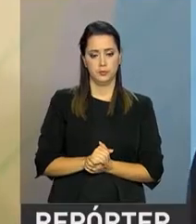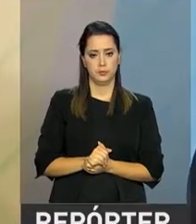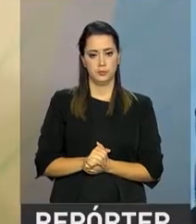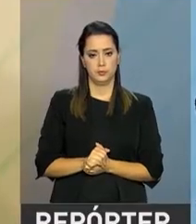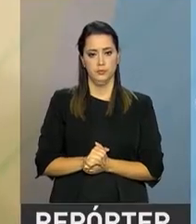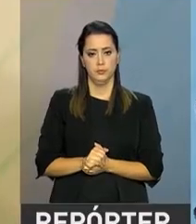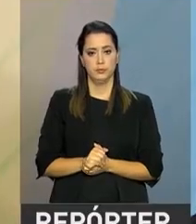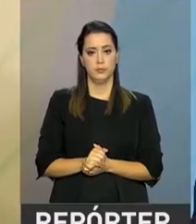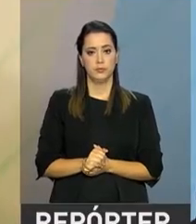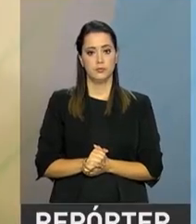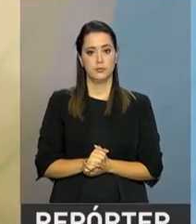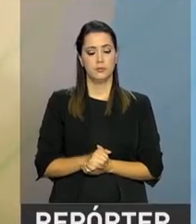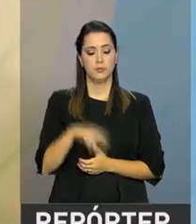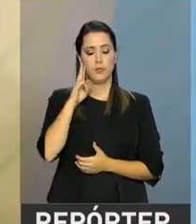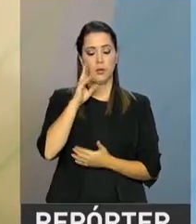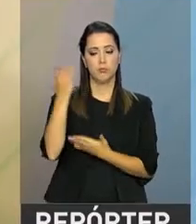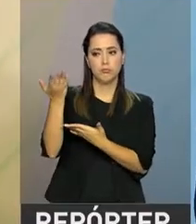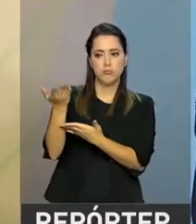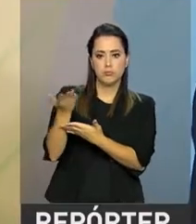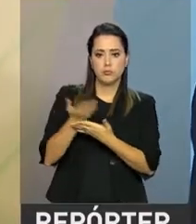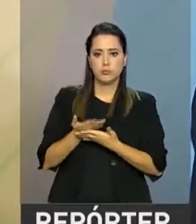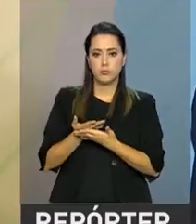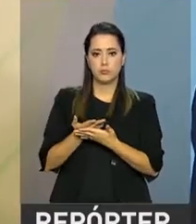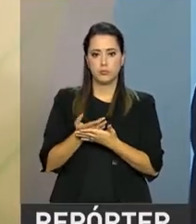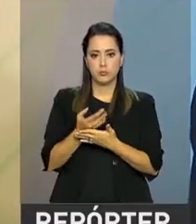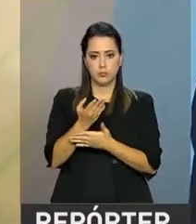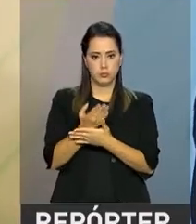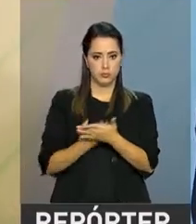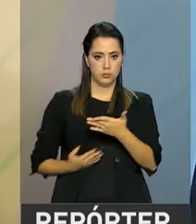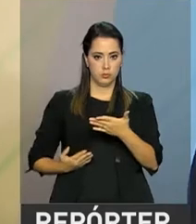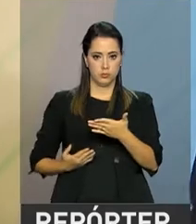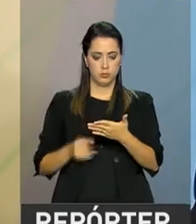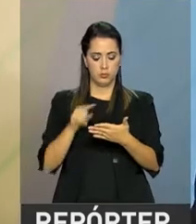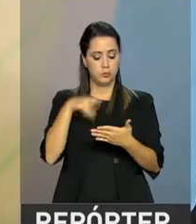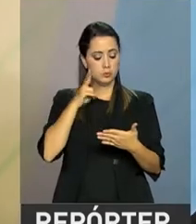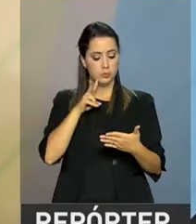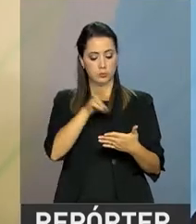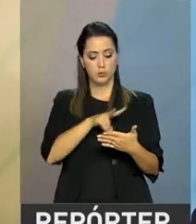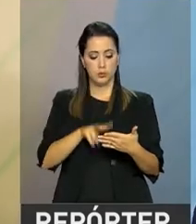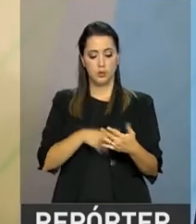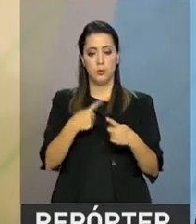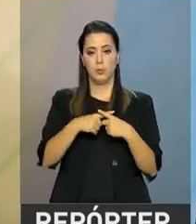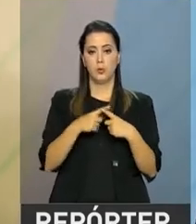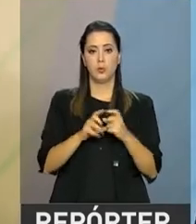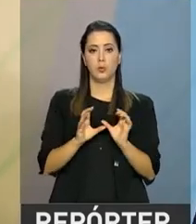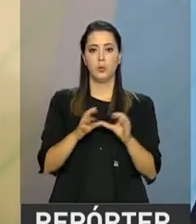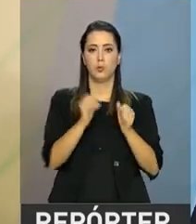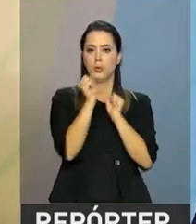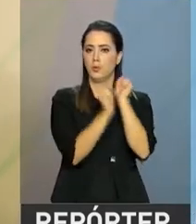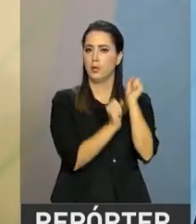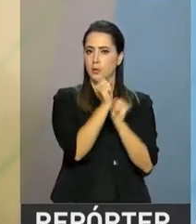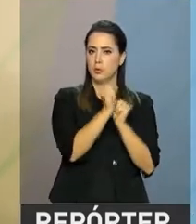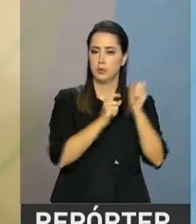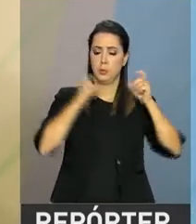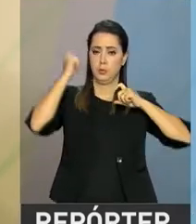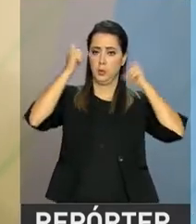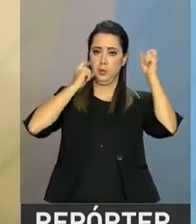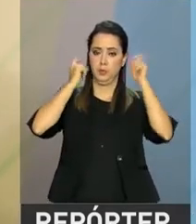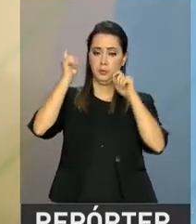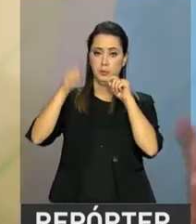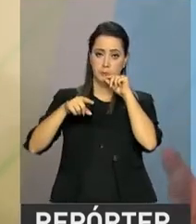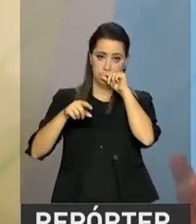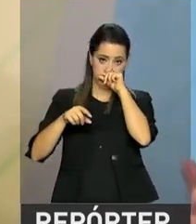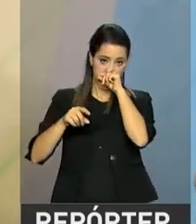estou recebendo uma notícia porque um dos fatos que muito aflige o setor industrial hoje no brasil foi essa